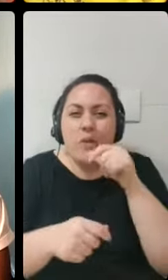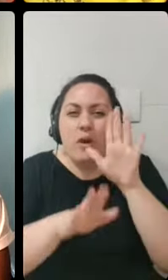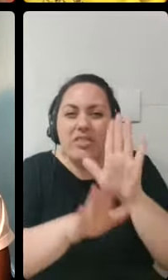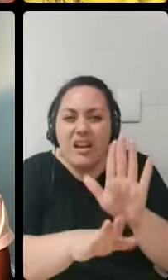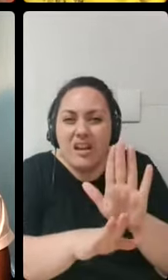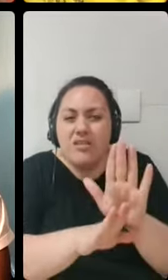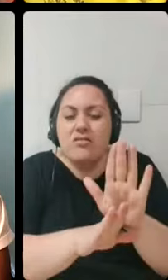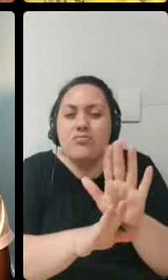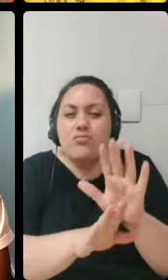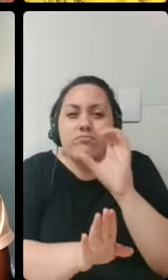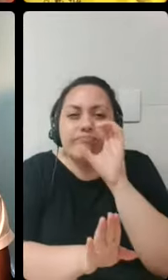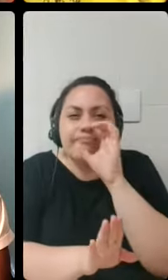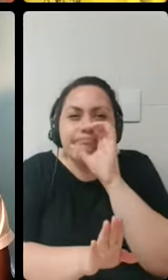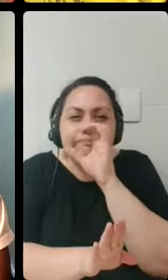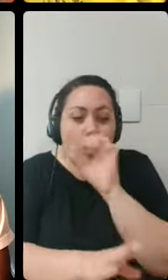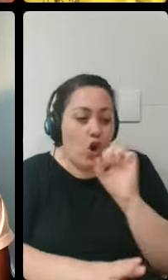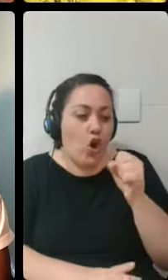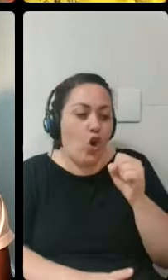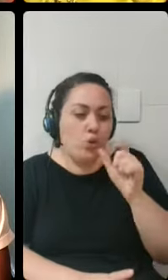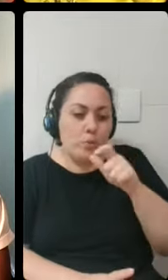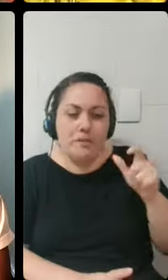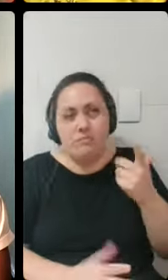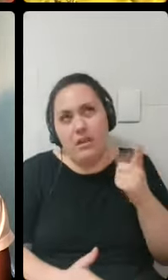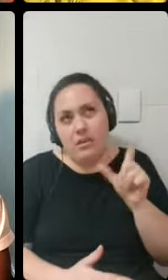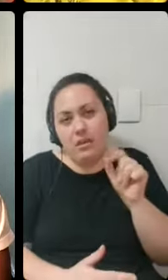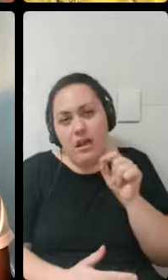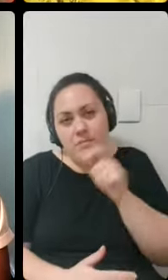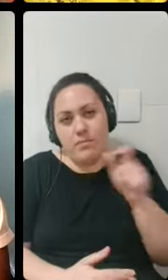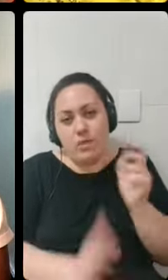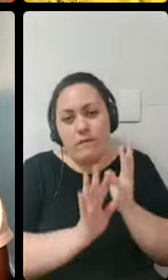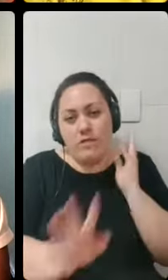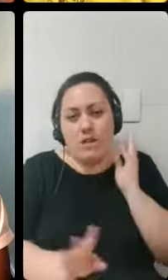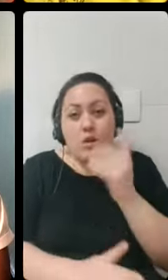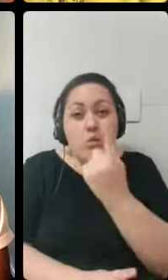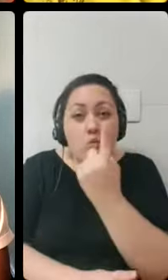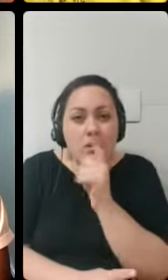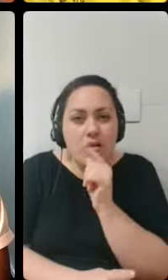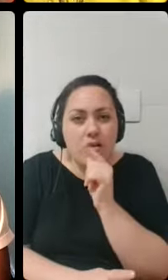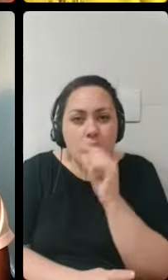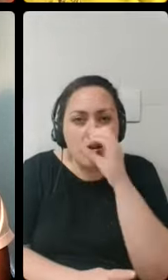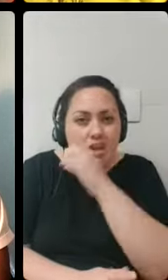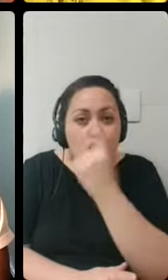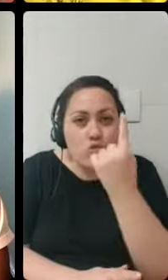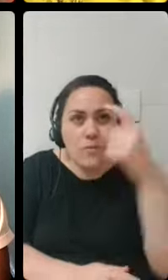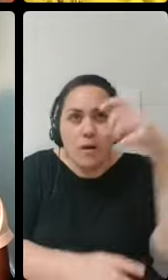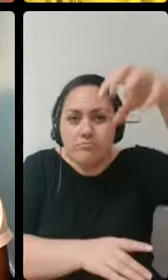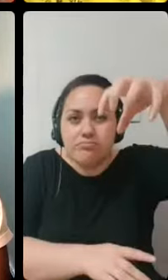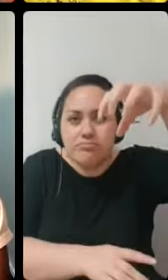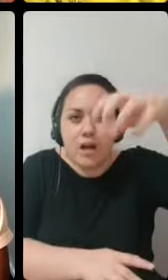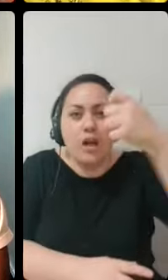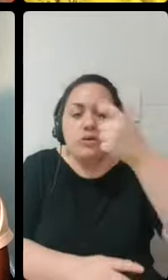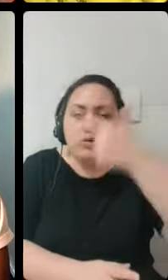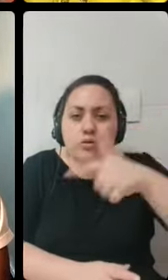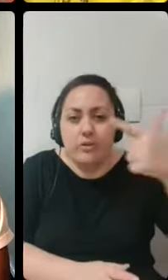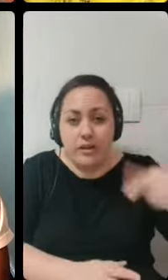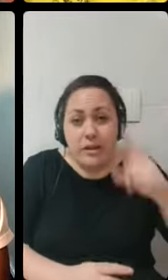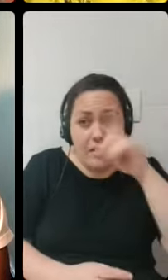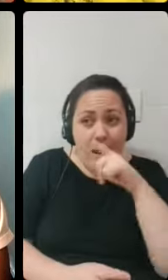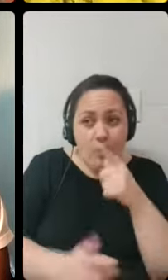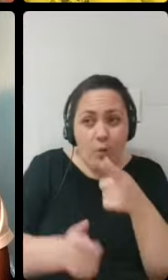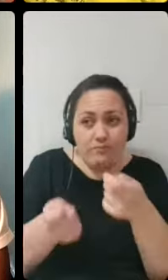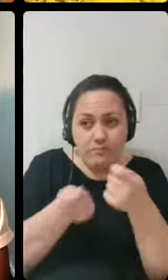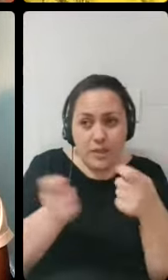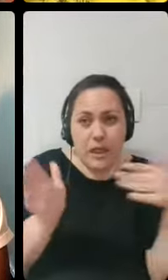era, tipo, 8 pessoas, 10 pessoas, pra dividir uma água quente, pra não precisar ficar esquentando. E água racionada também, né?